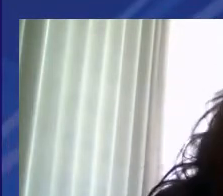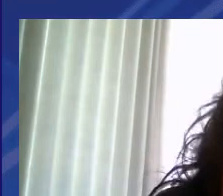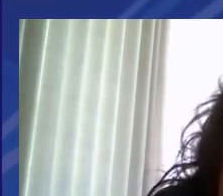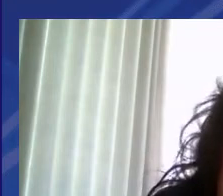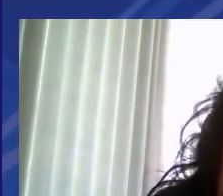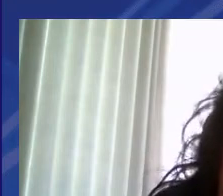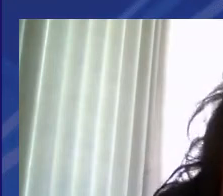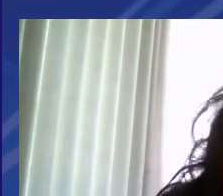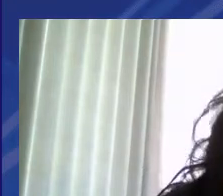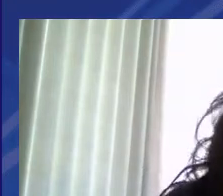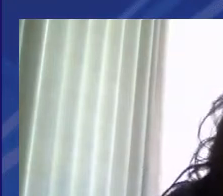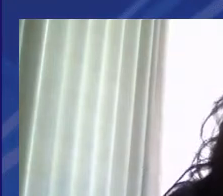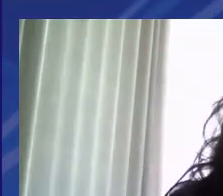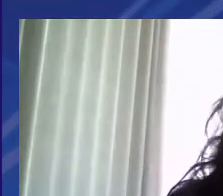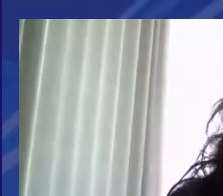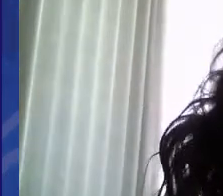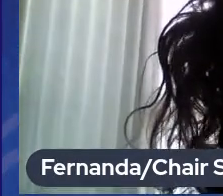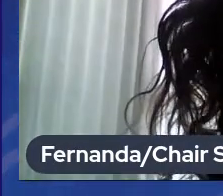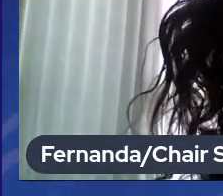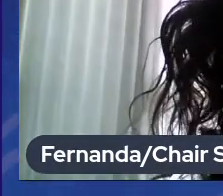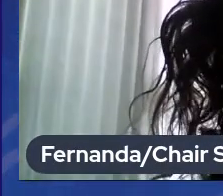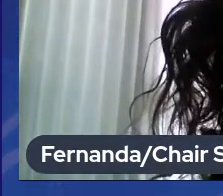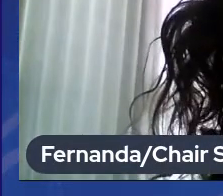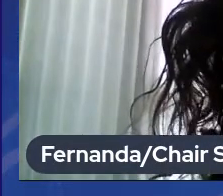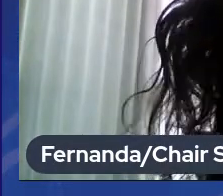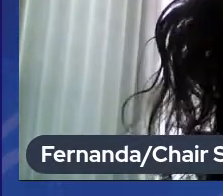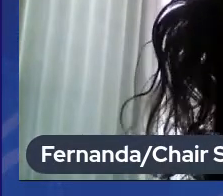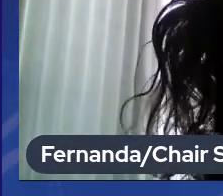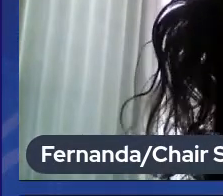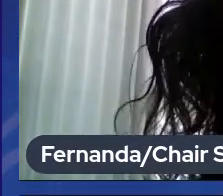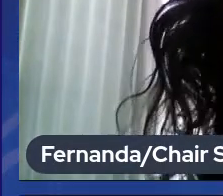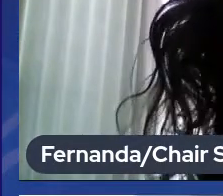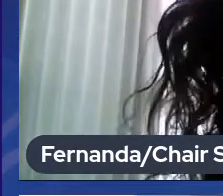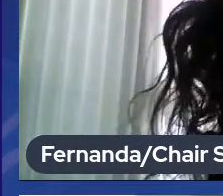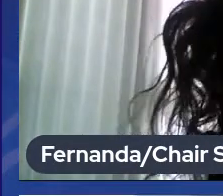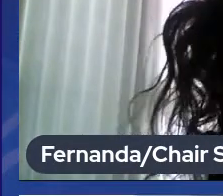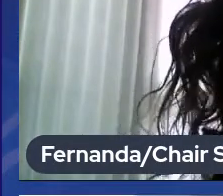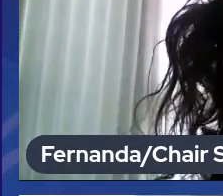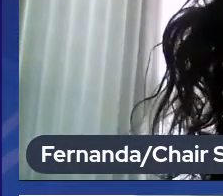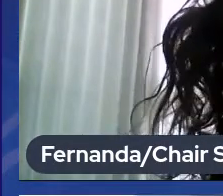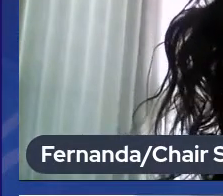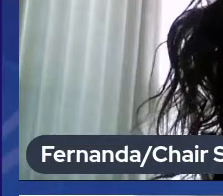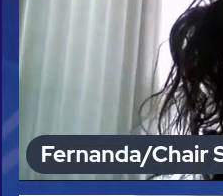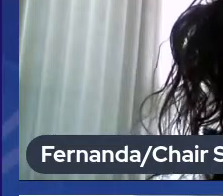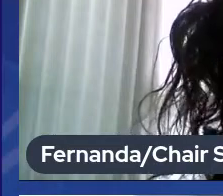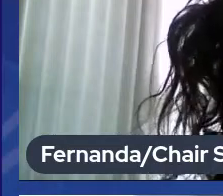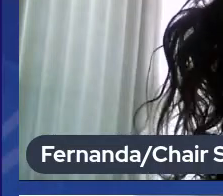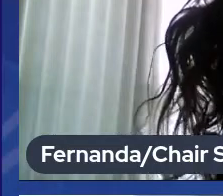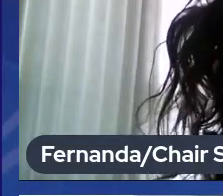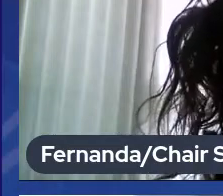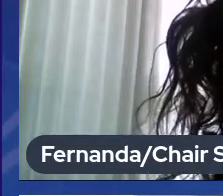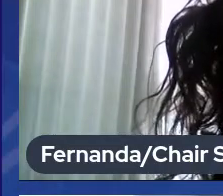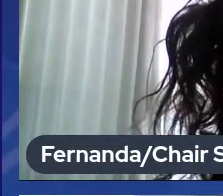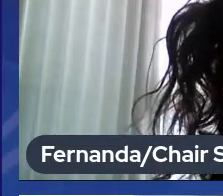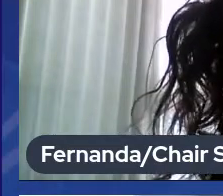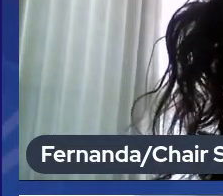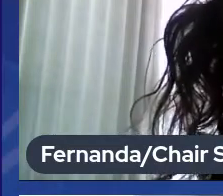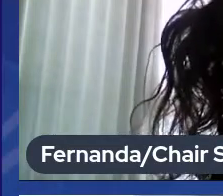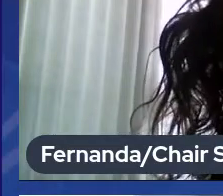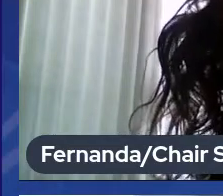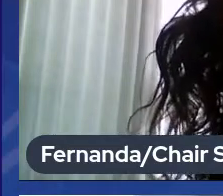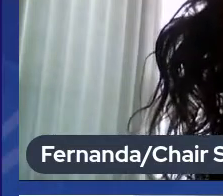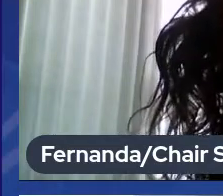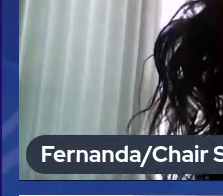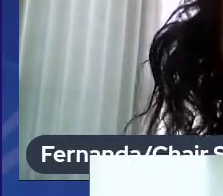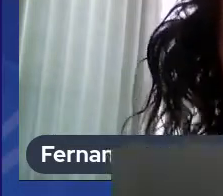os painelistas Marcelo Magalhães e Aline Bonna para apresentares sobre o pensamento computacional